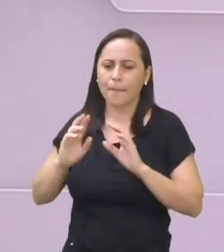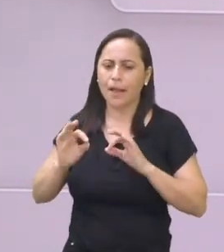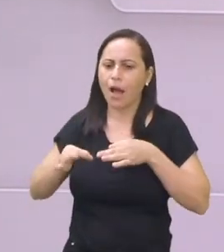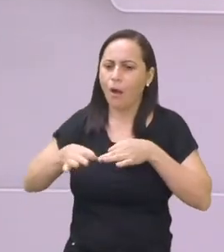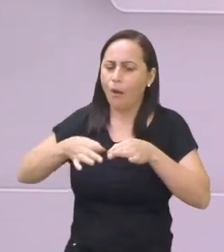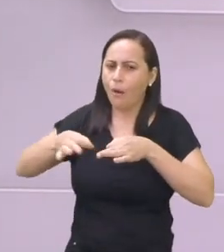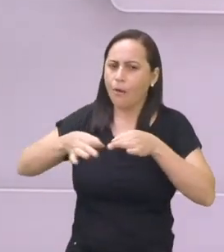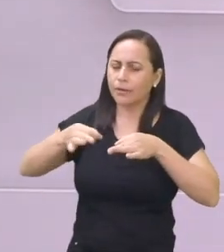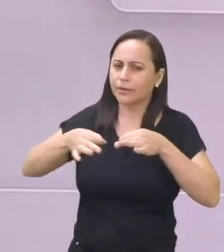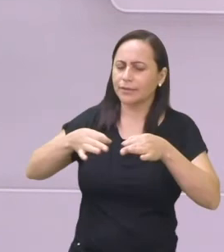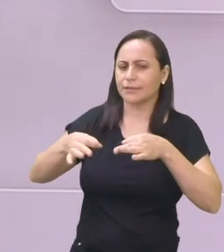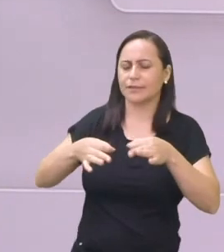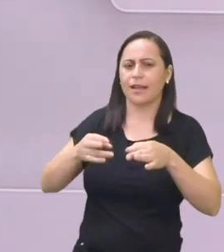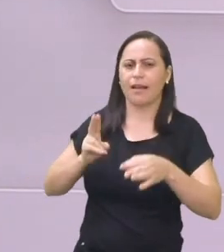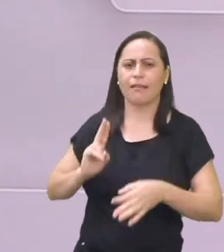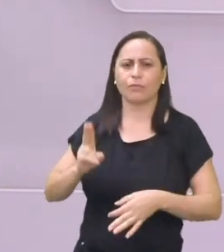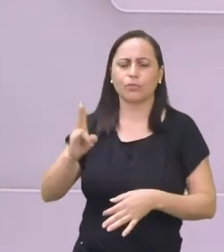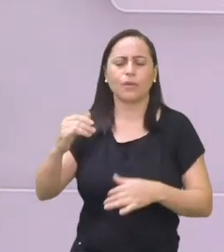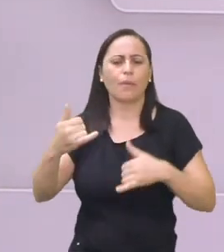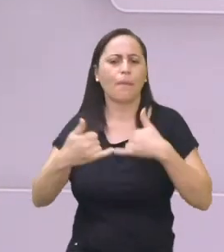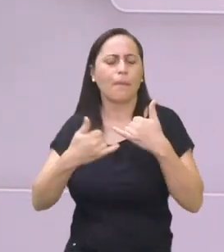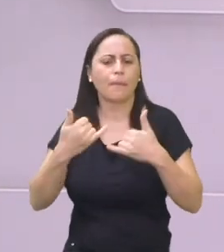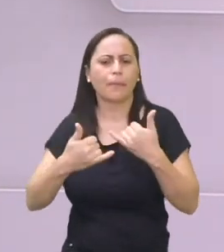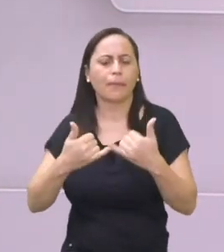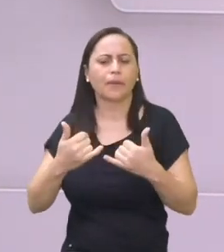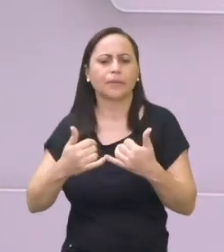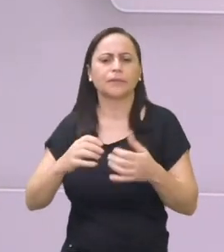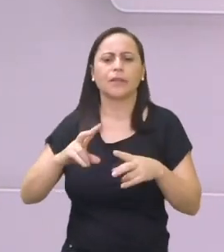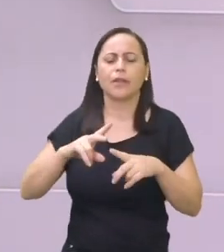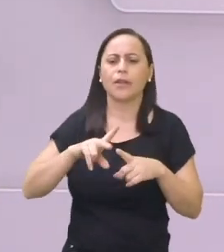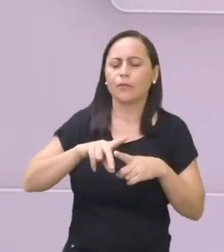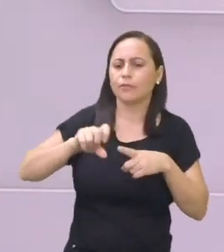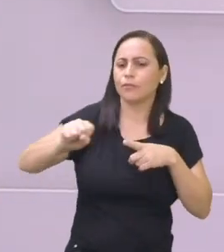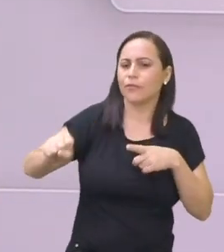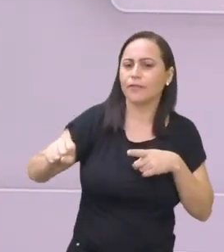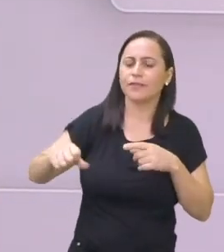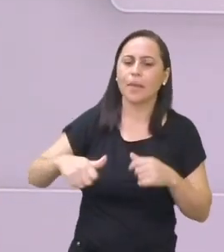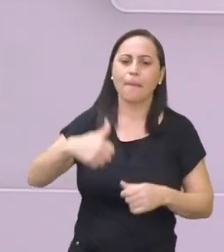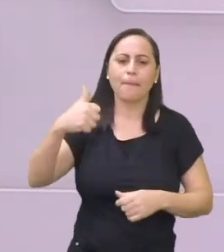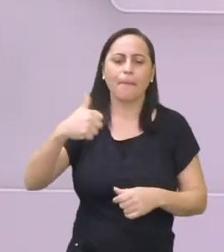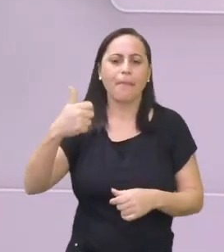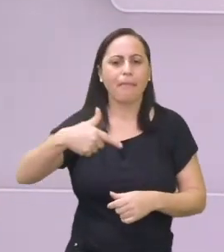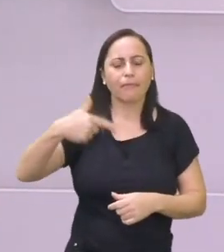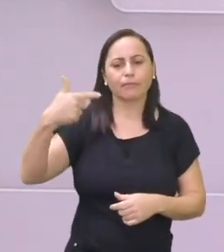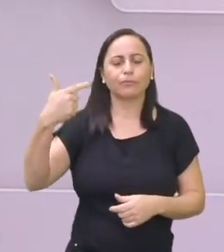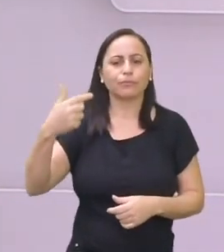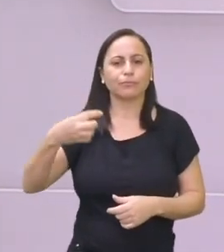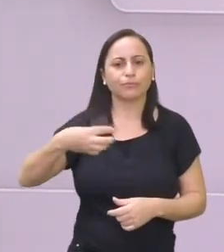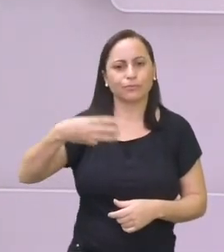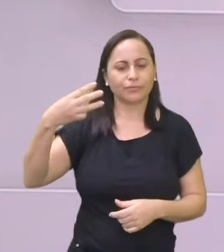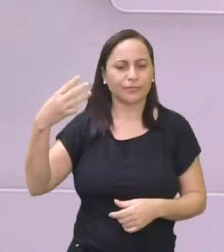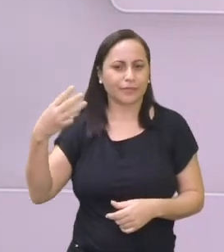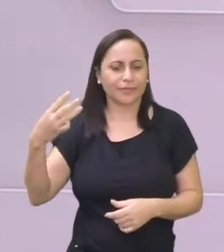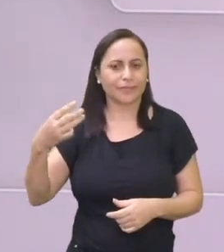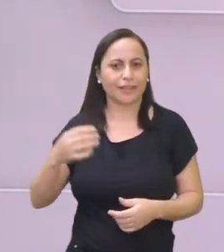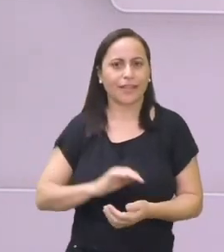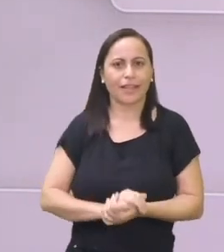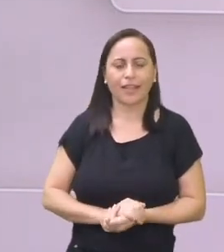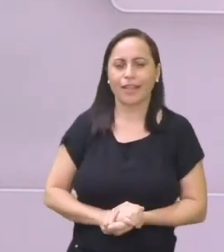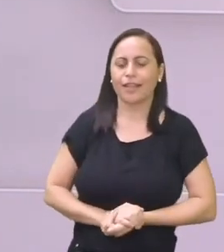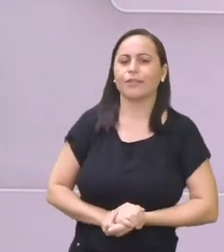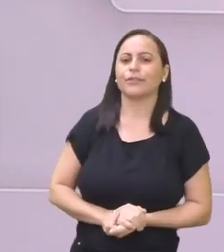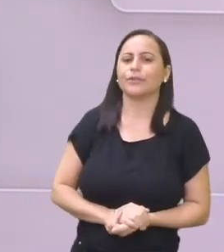primeiro, segundo, terceiro colocado, nos campeonatos, né? Que a gente quem sempre quer ser o campeão, quer ser